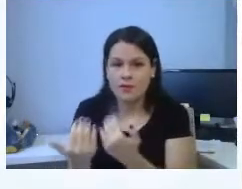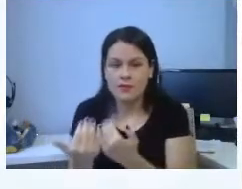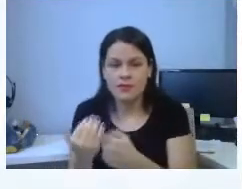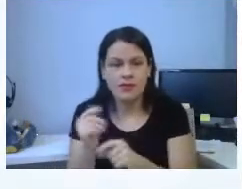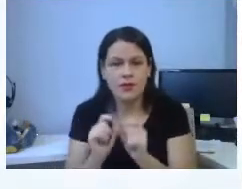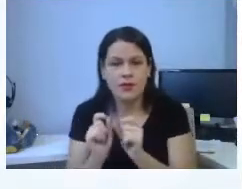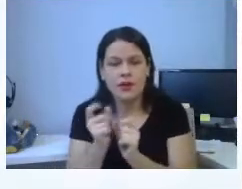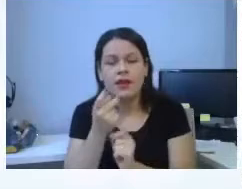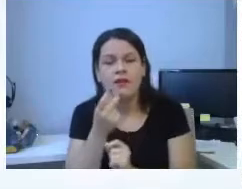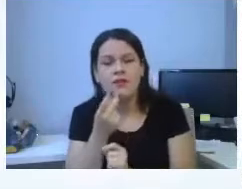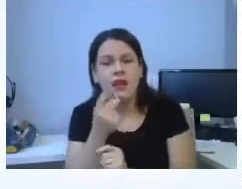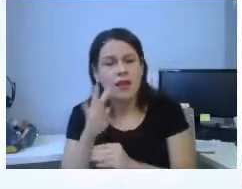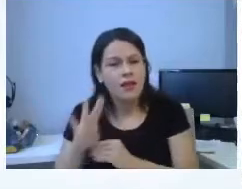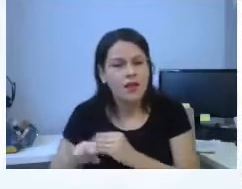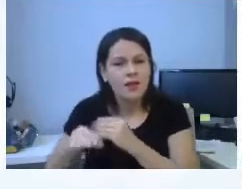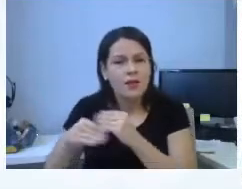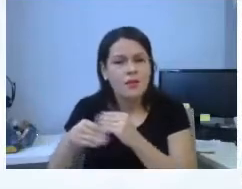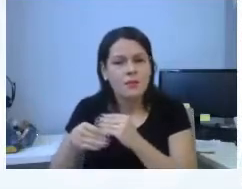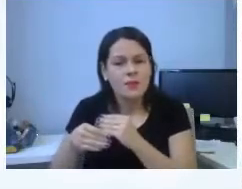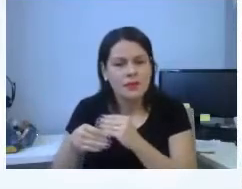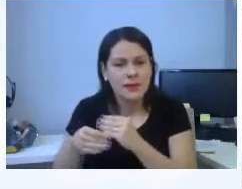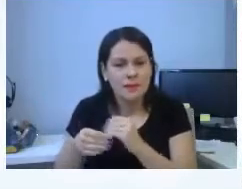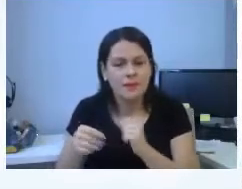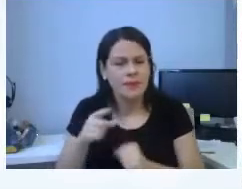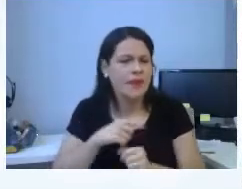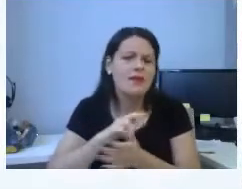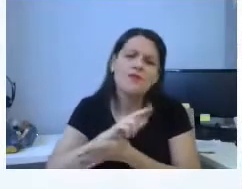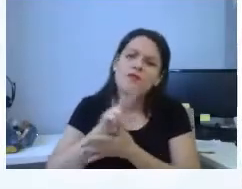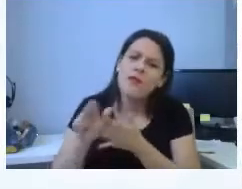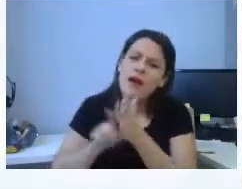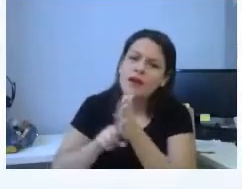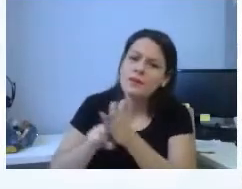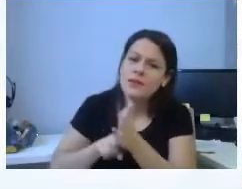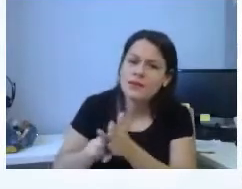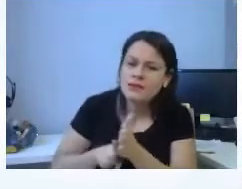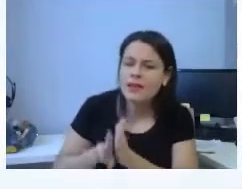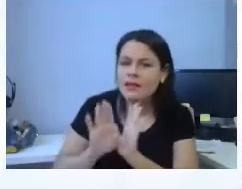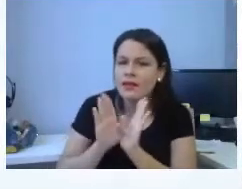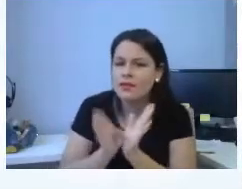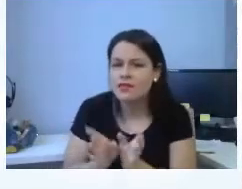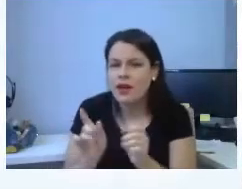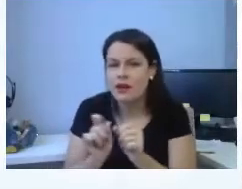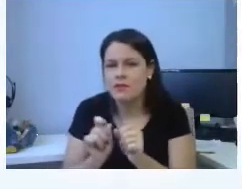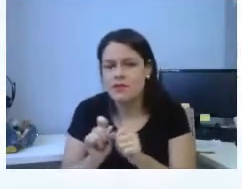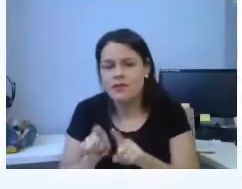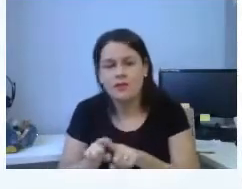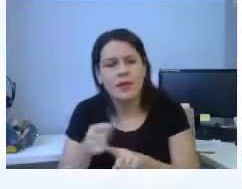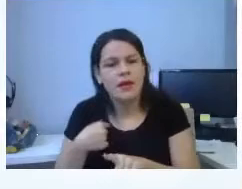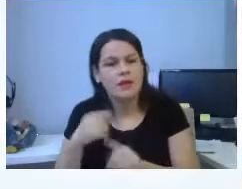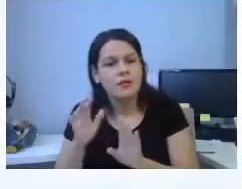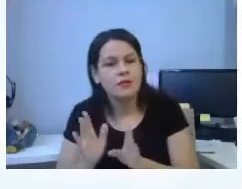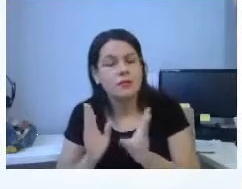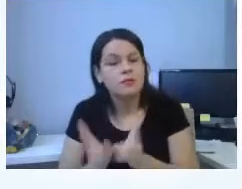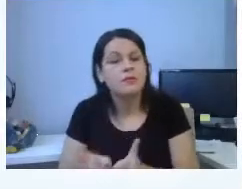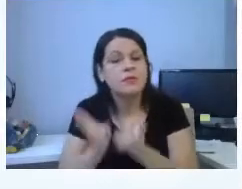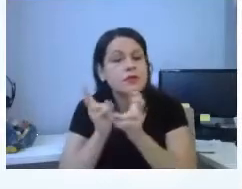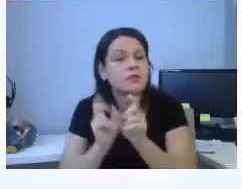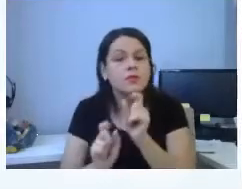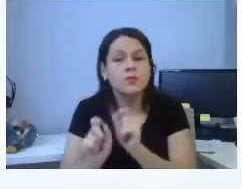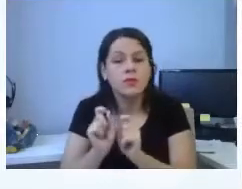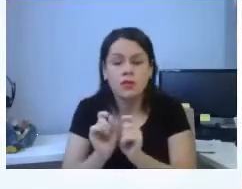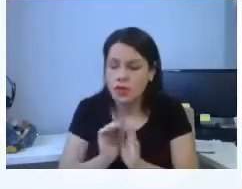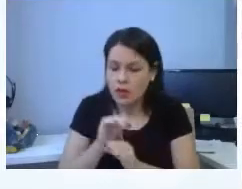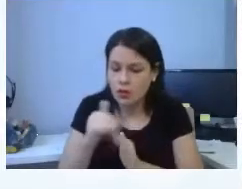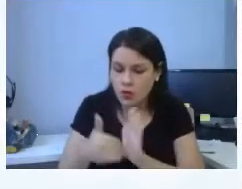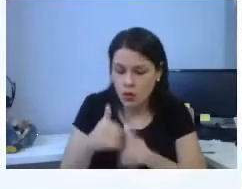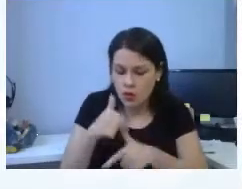dizer o seguinte, né? Até nas pesquisas que a gente acaba fazendo, eu estive observando que o